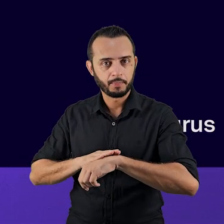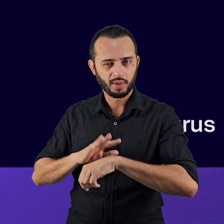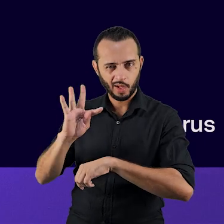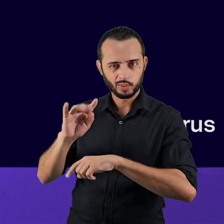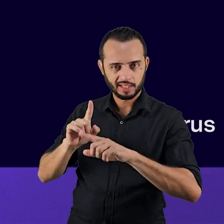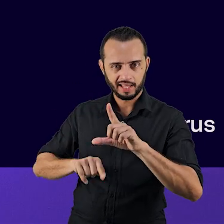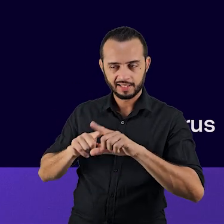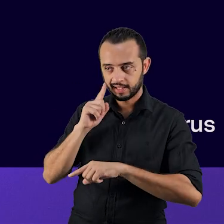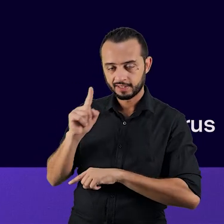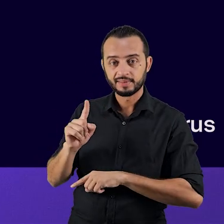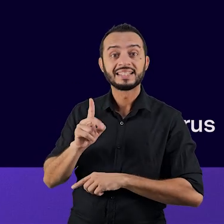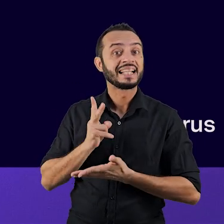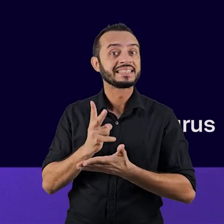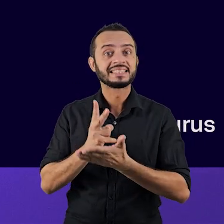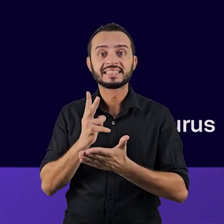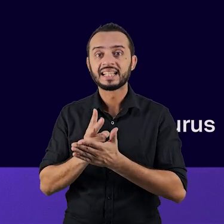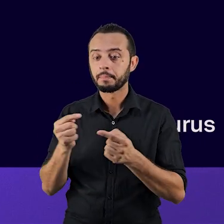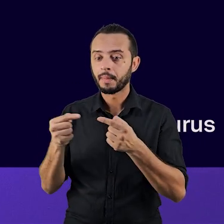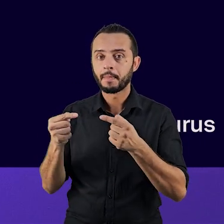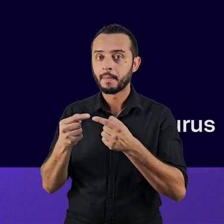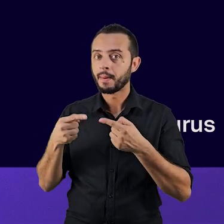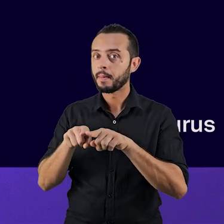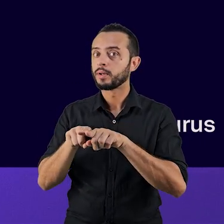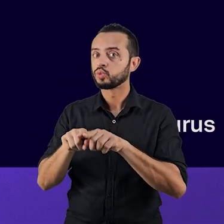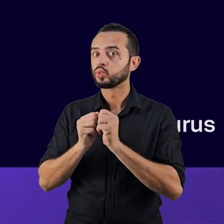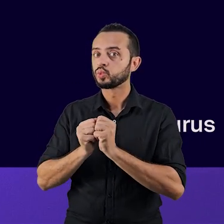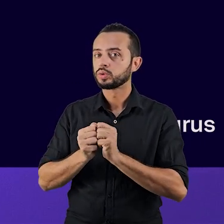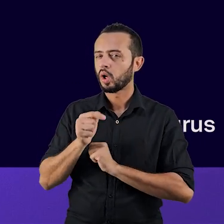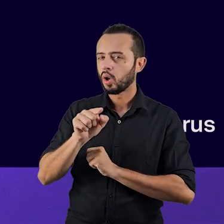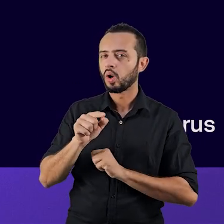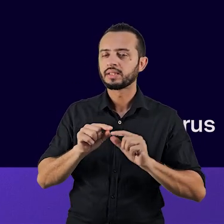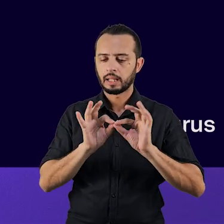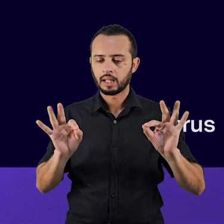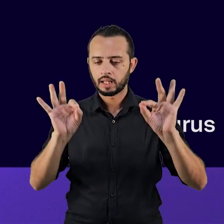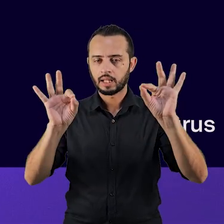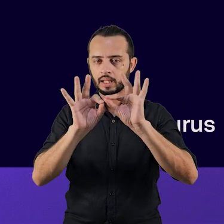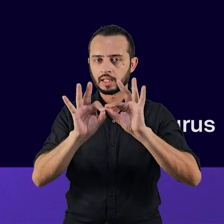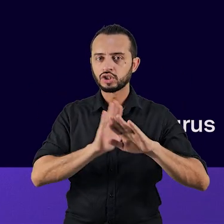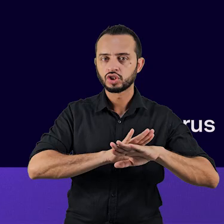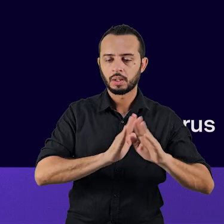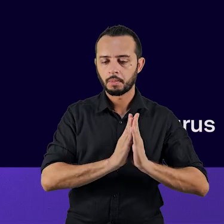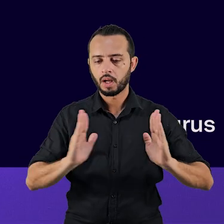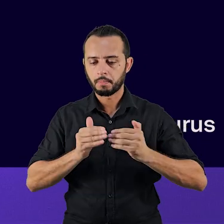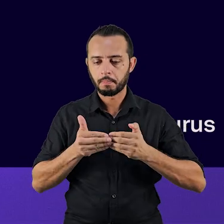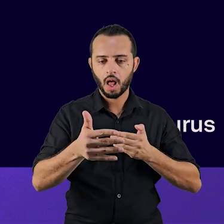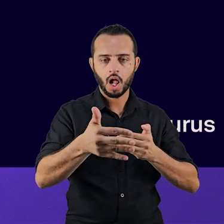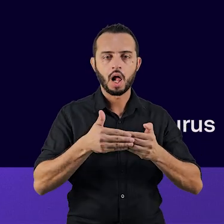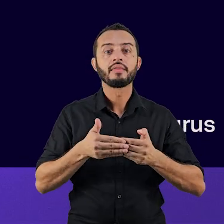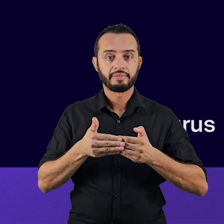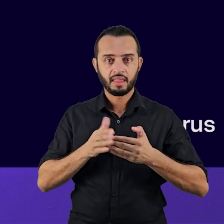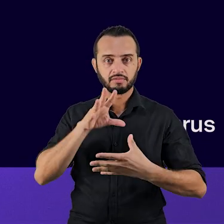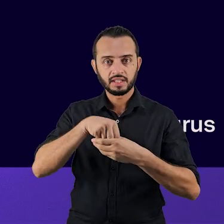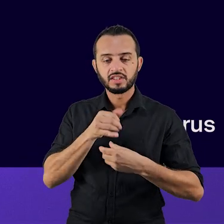conjugadas na física. Elas estão sempre lado a lado. Aliás, simetrias temporais levam conservação de energia